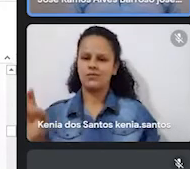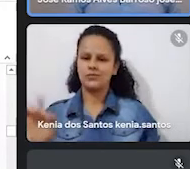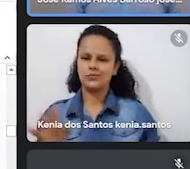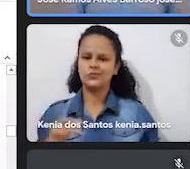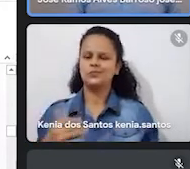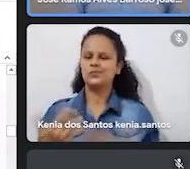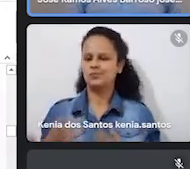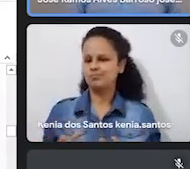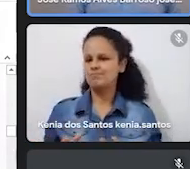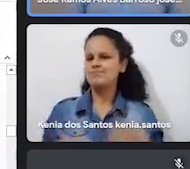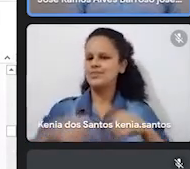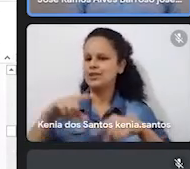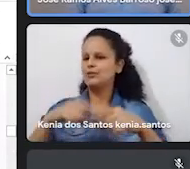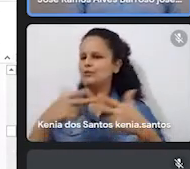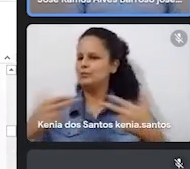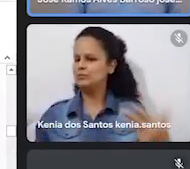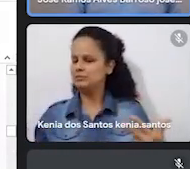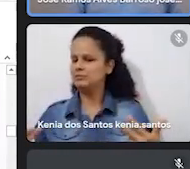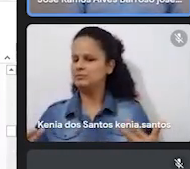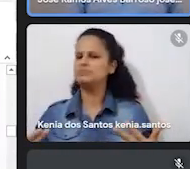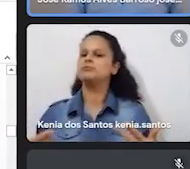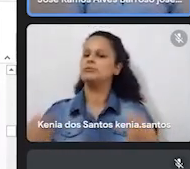que constar lá.